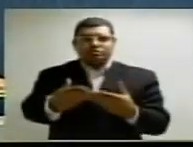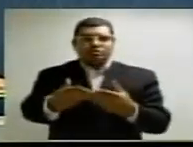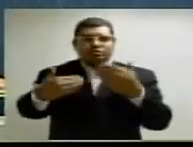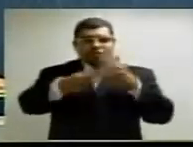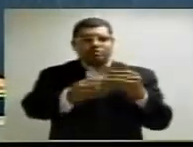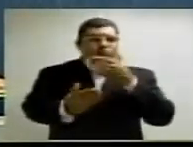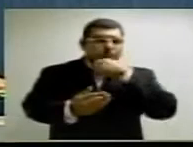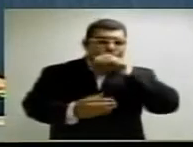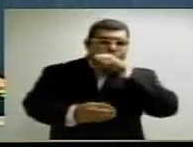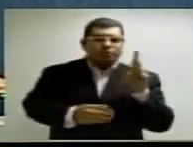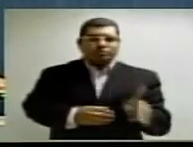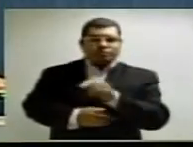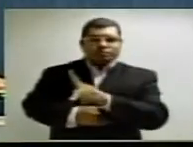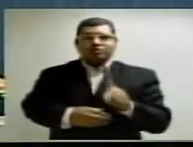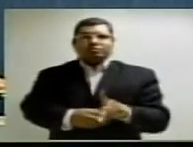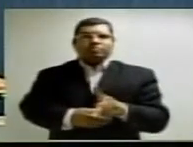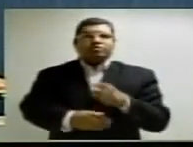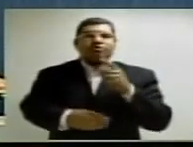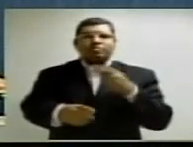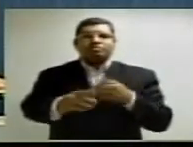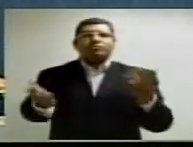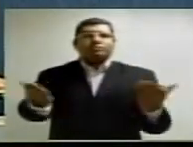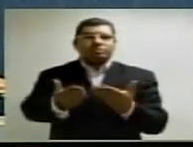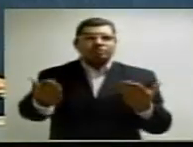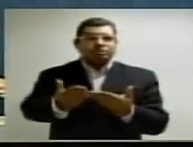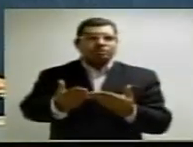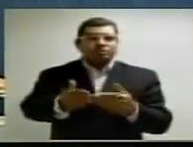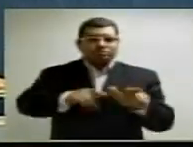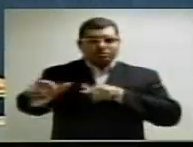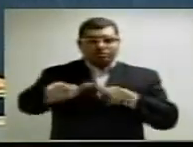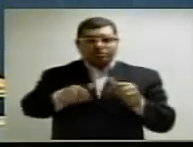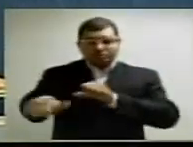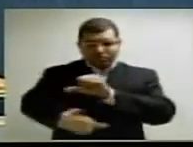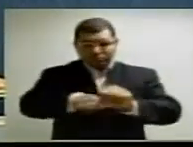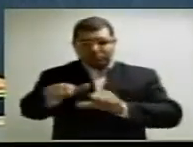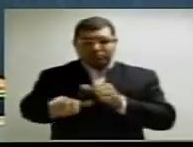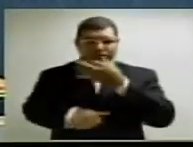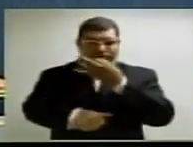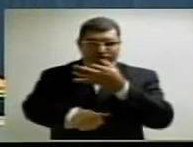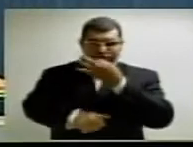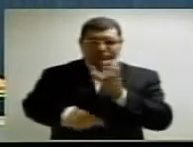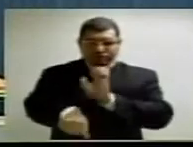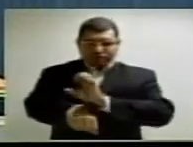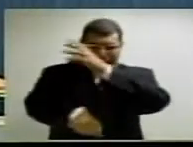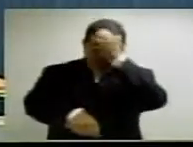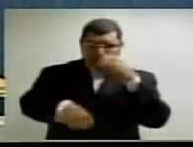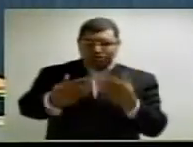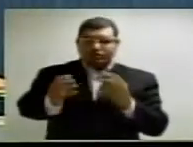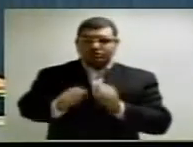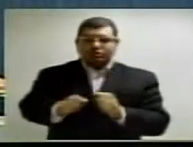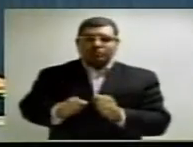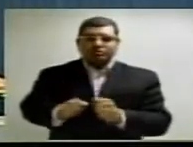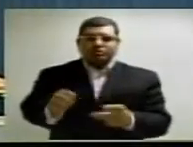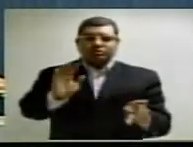os pais, os professores, para serem agentes transformadores da educação no estado do Amazonas, para